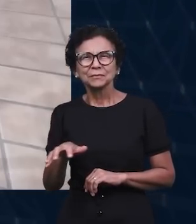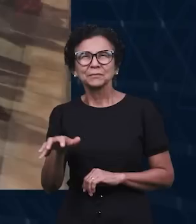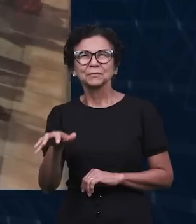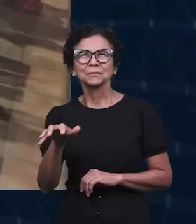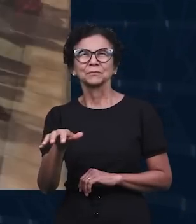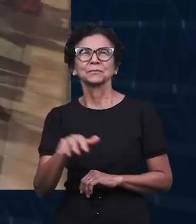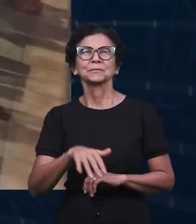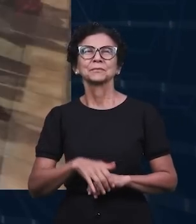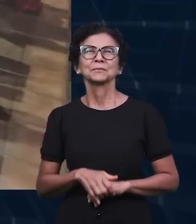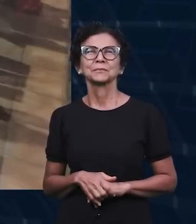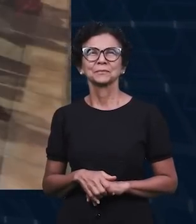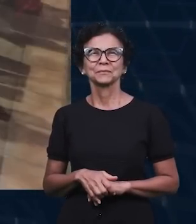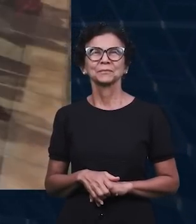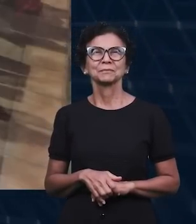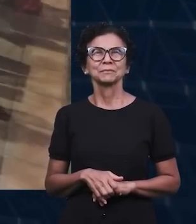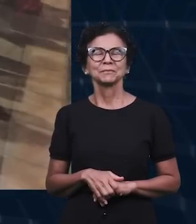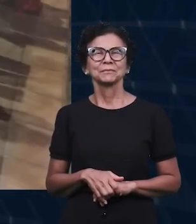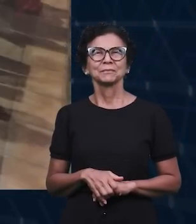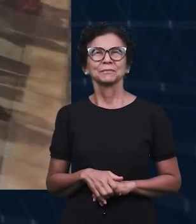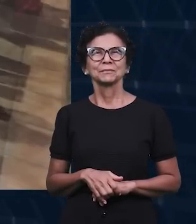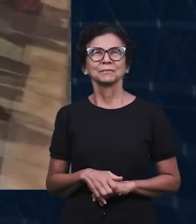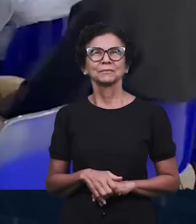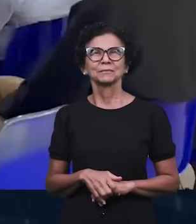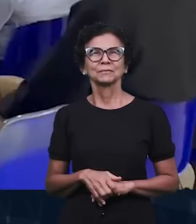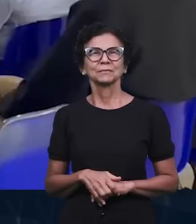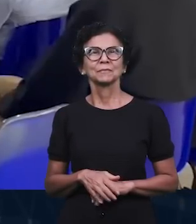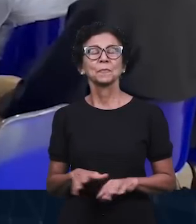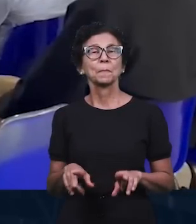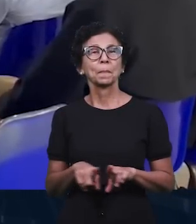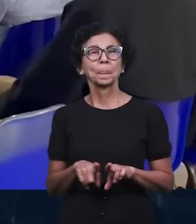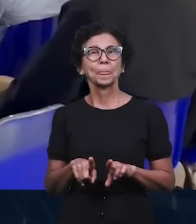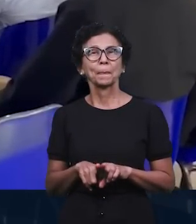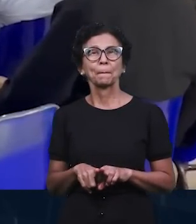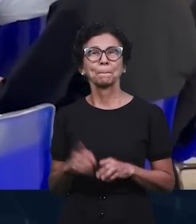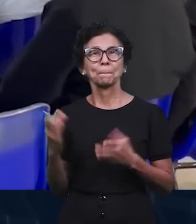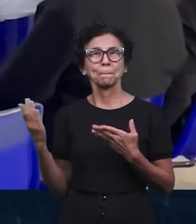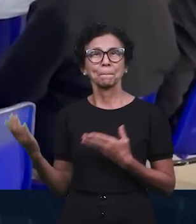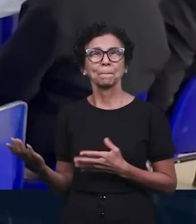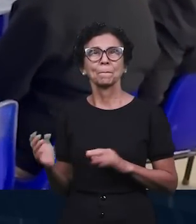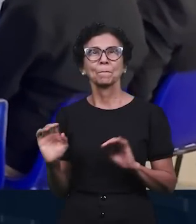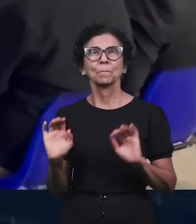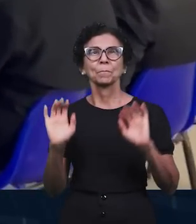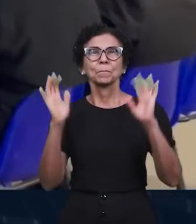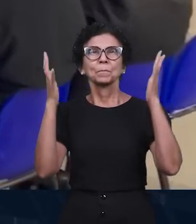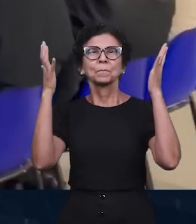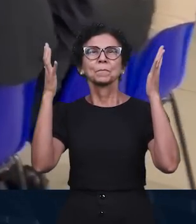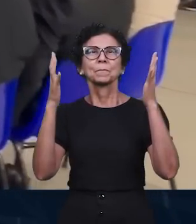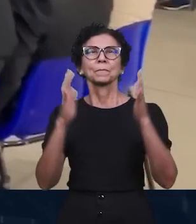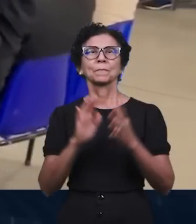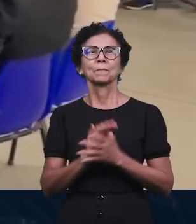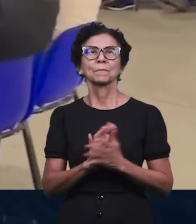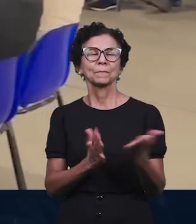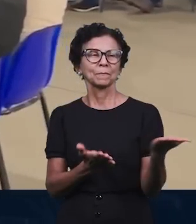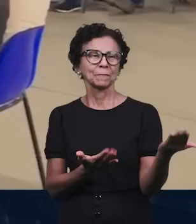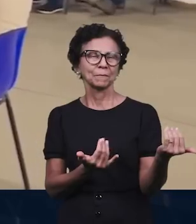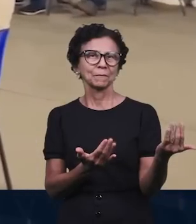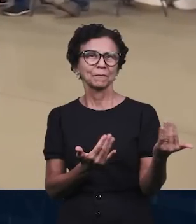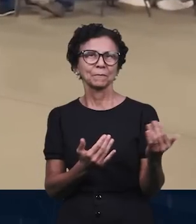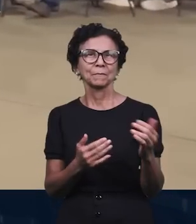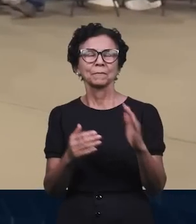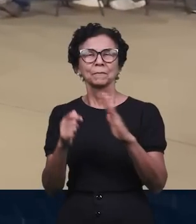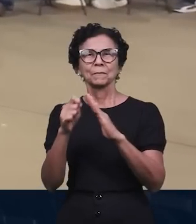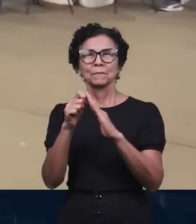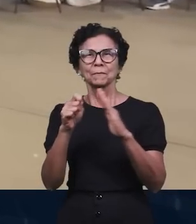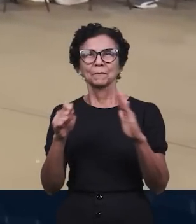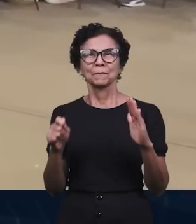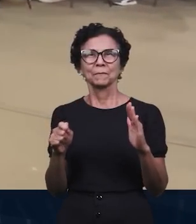Jatobá, Lindéia, da Grande Belo Horizonte. As imagens agora são de um evento que aconteceu com os jovens no